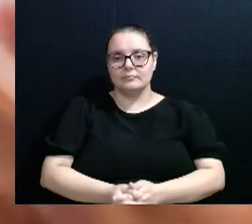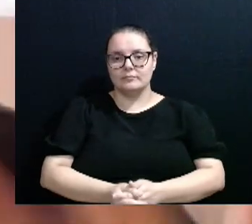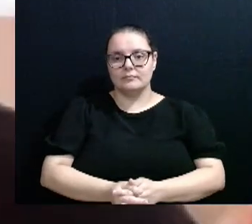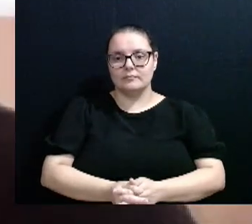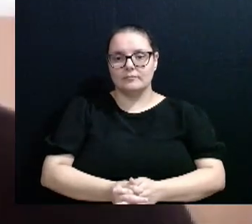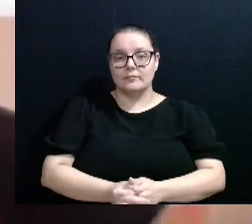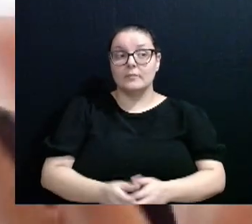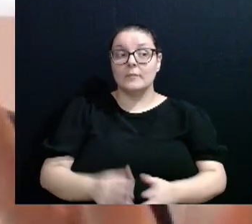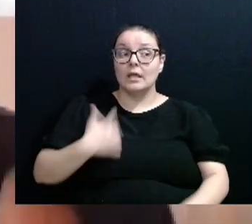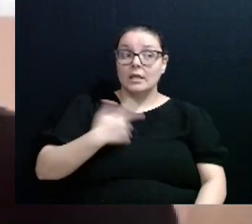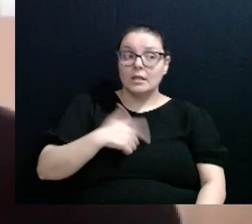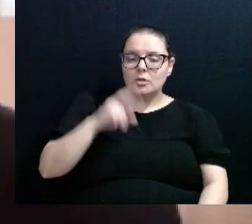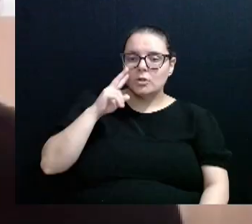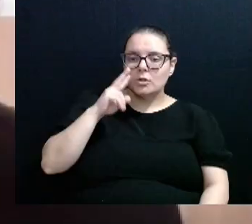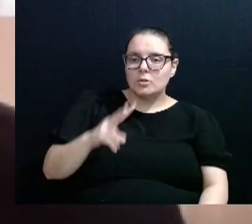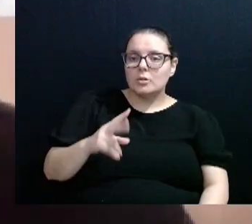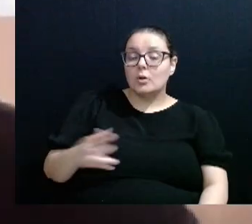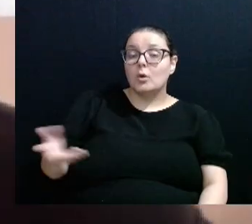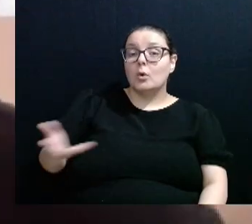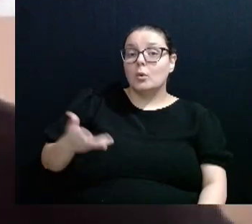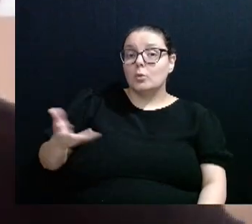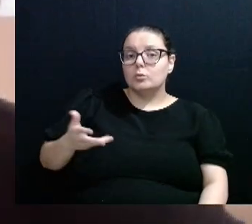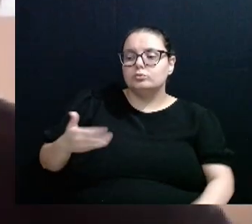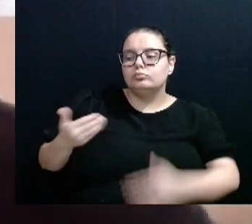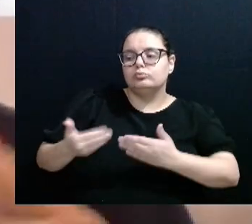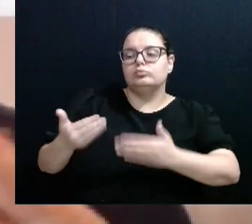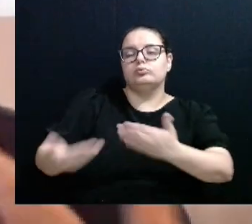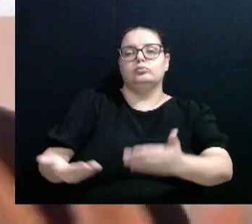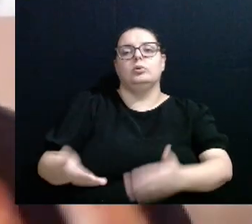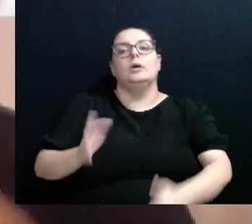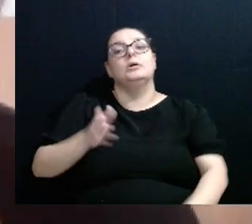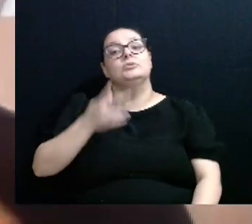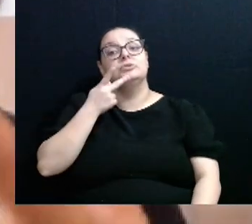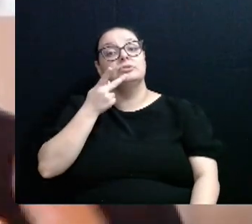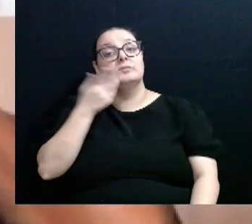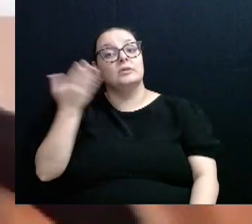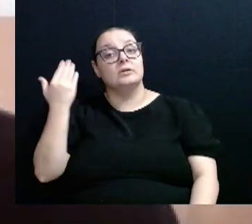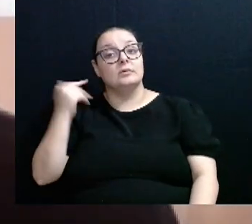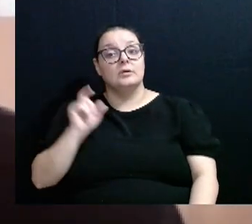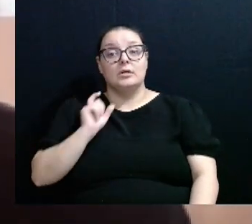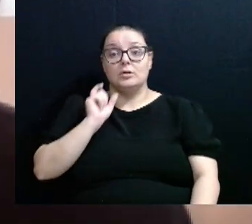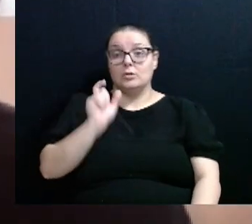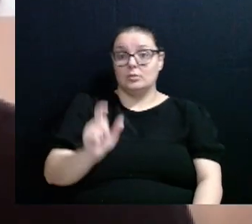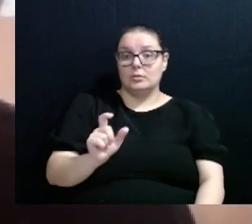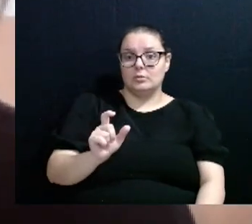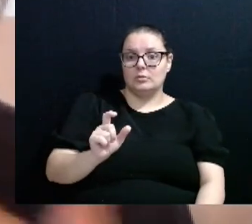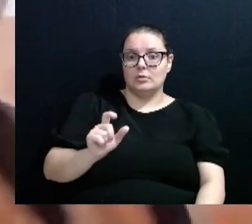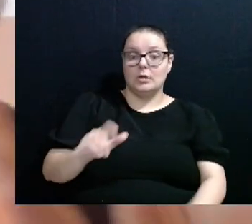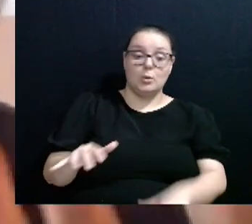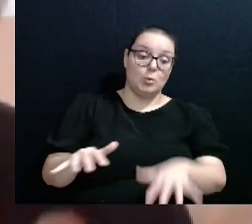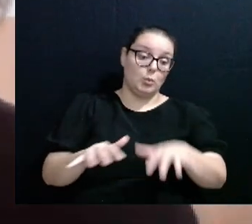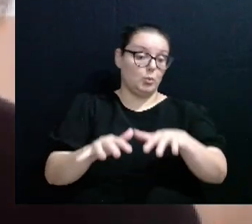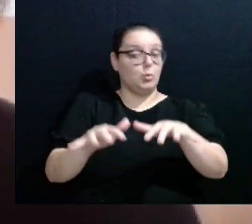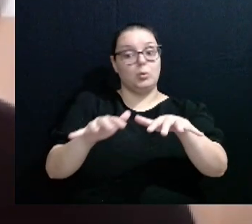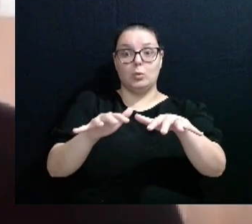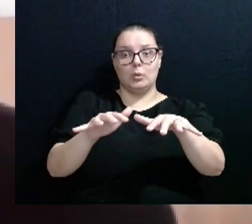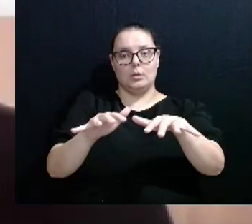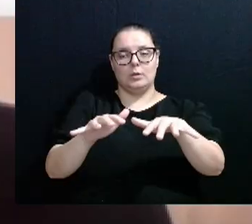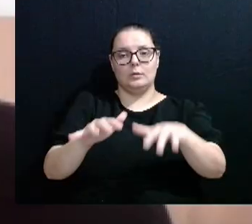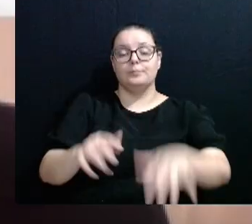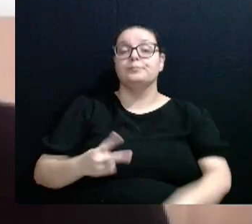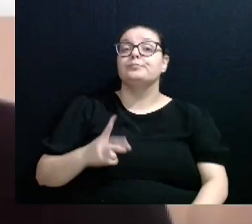isso acelerou com o tempo. Eu já falava essa palavra de terrorismo nutricional em 2014,